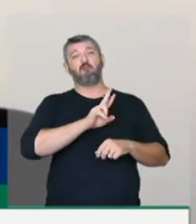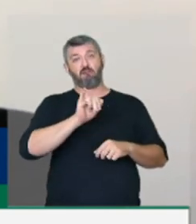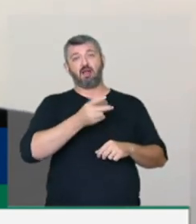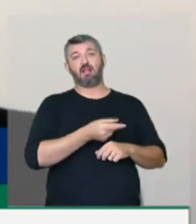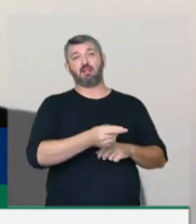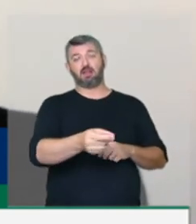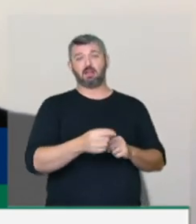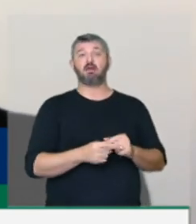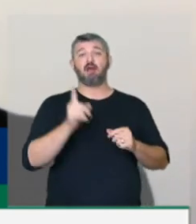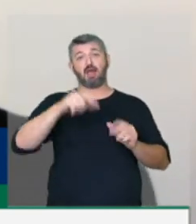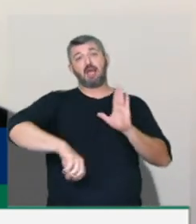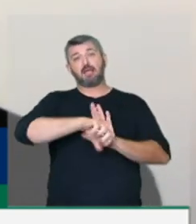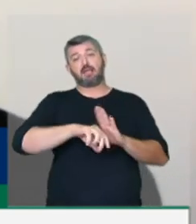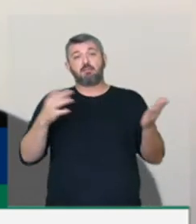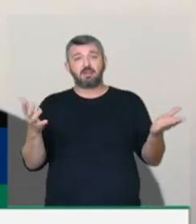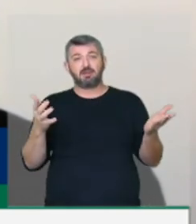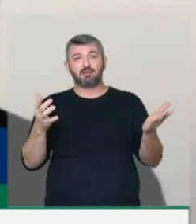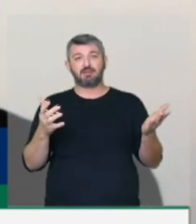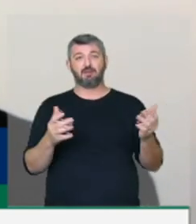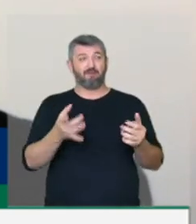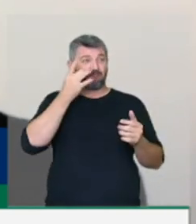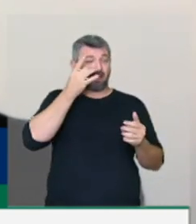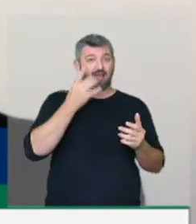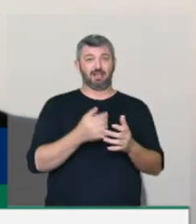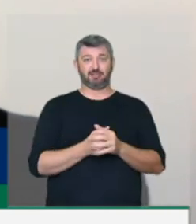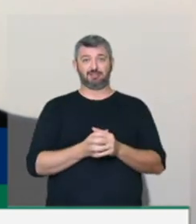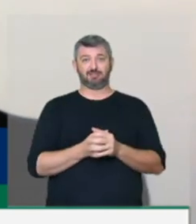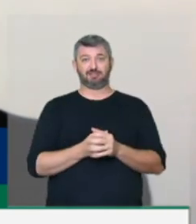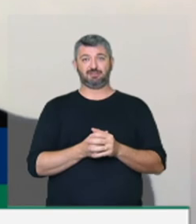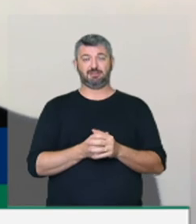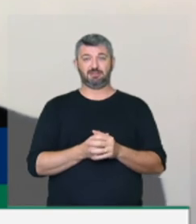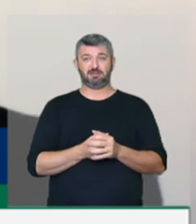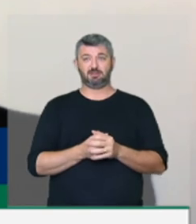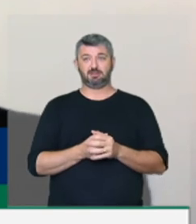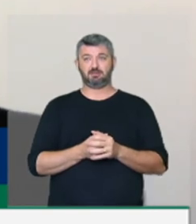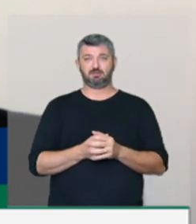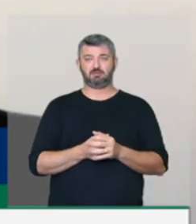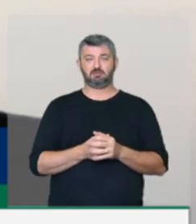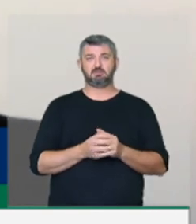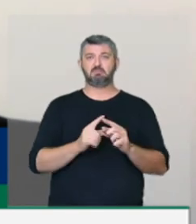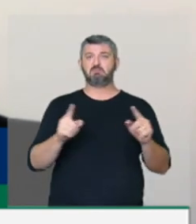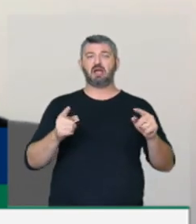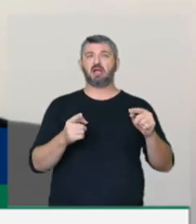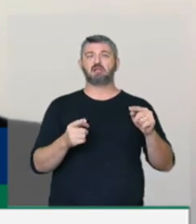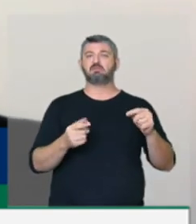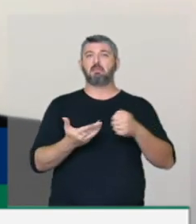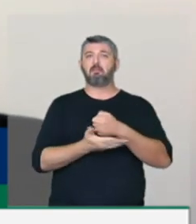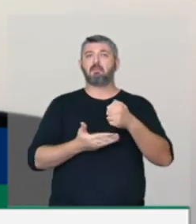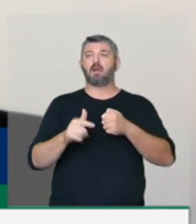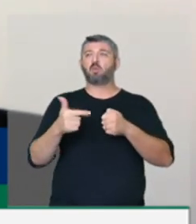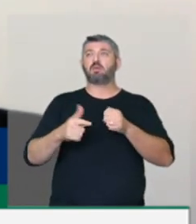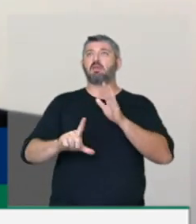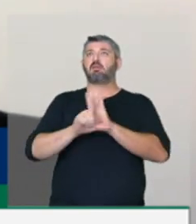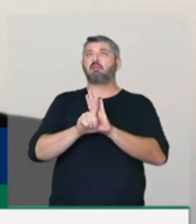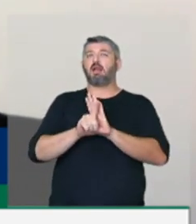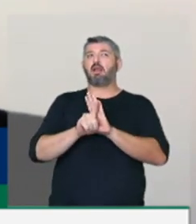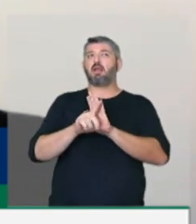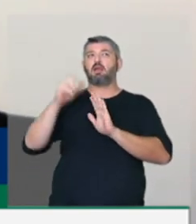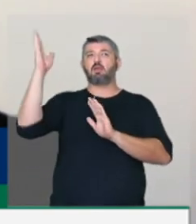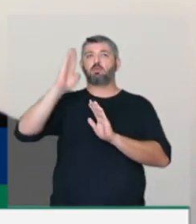flagrante delito. A extensão das modalidades da situação de flagrância não encontra embasamento no ordenamento jurídico ou